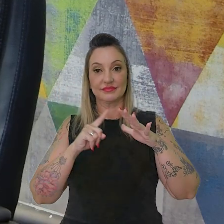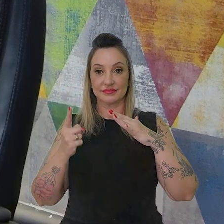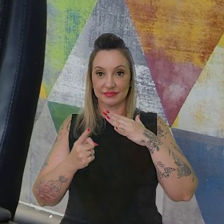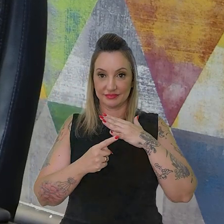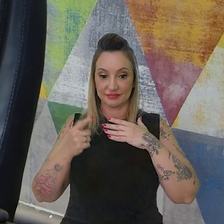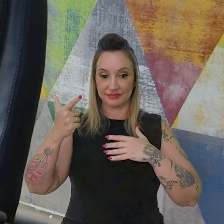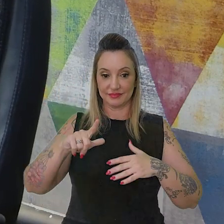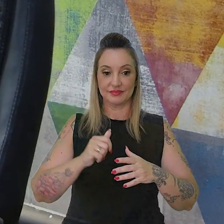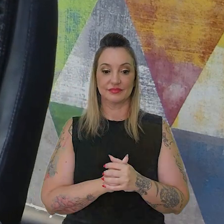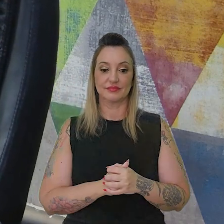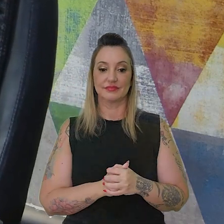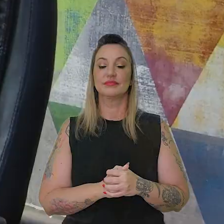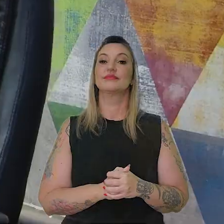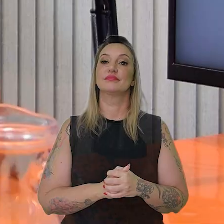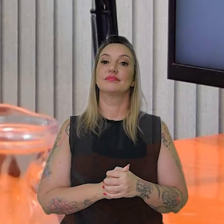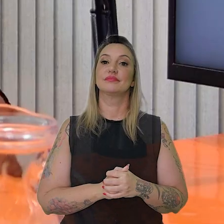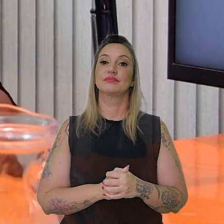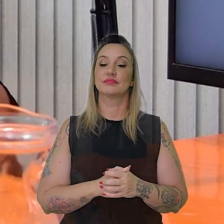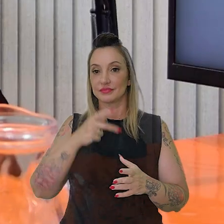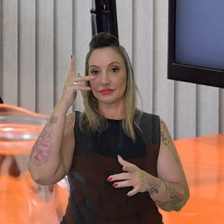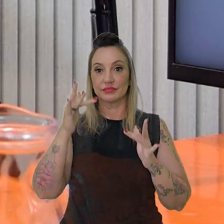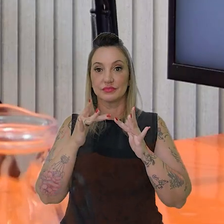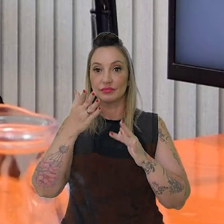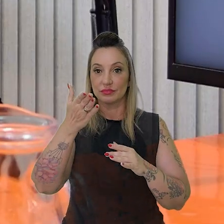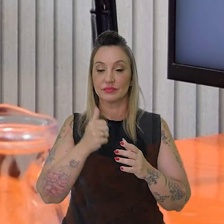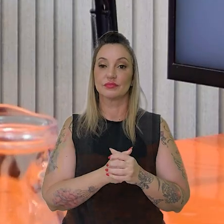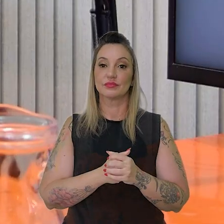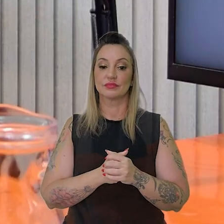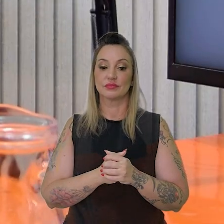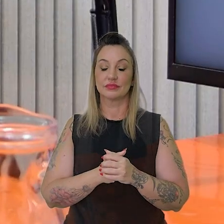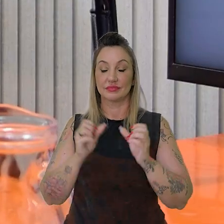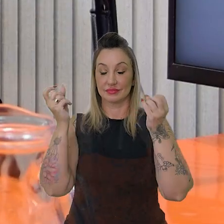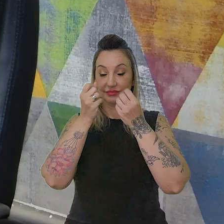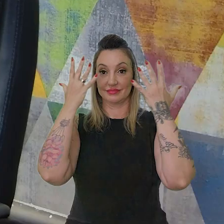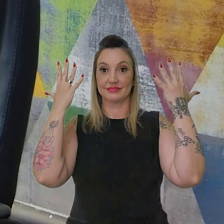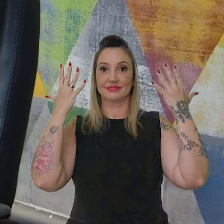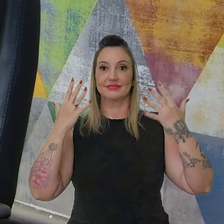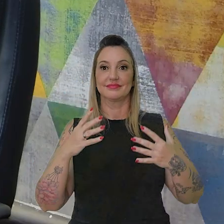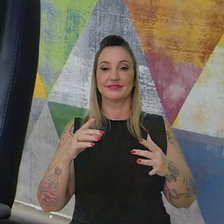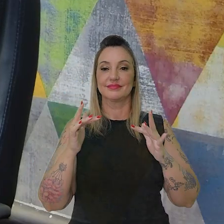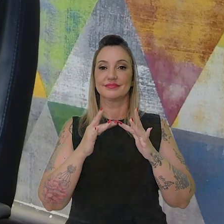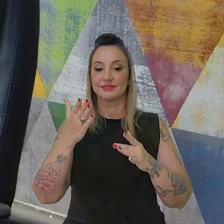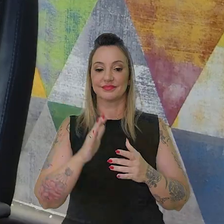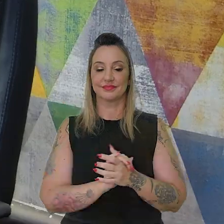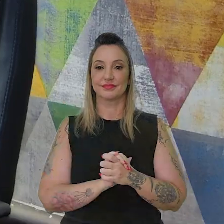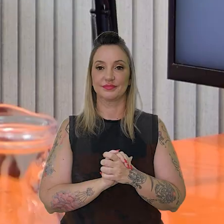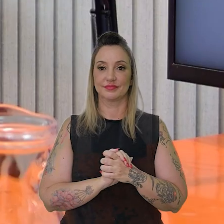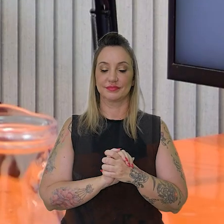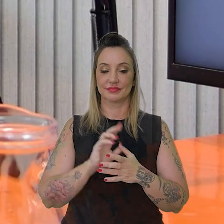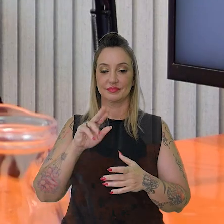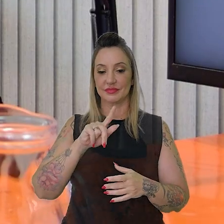suas redes novamente minhas redes como o pessoal entra em contato com você como as deslumbrantes entram em contato com